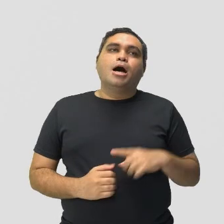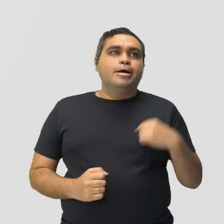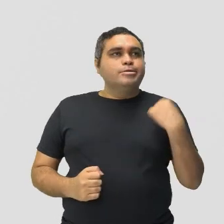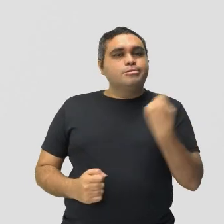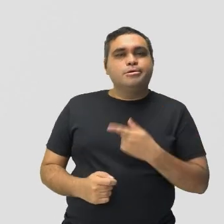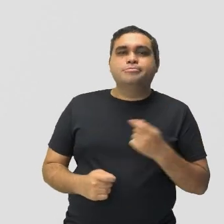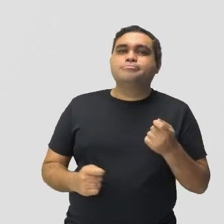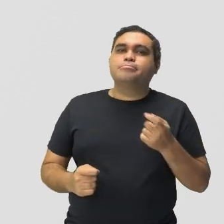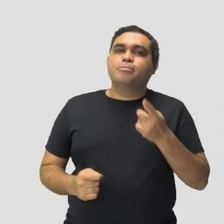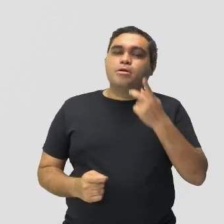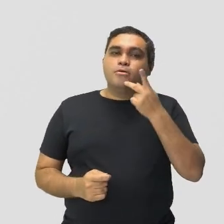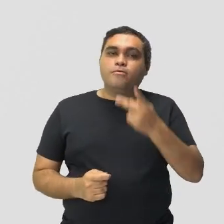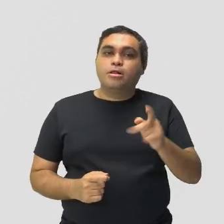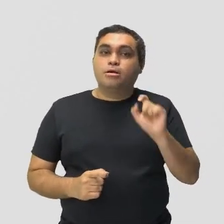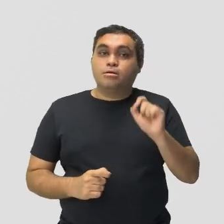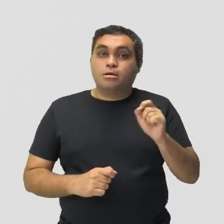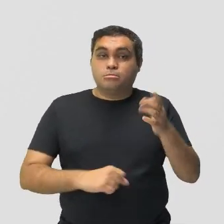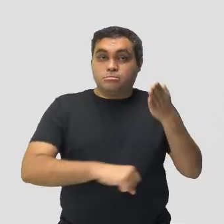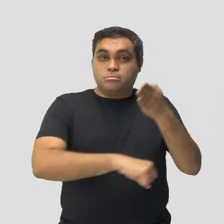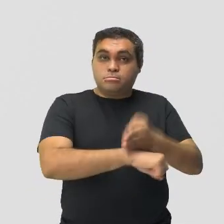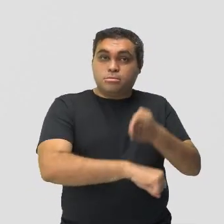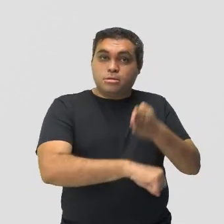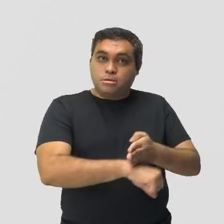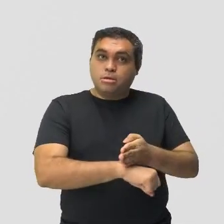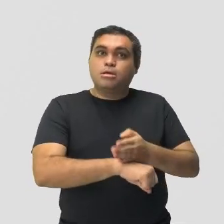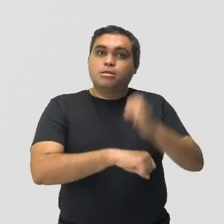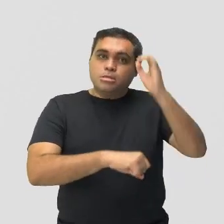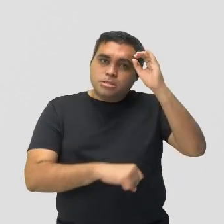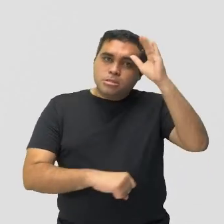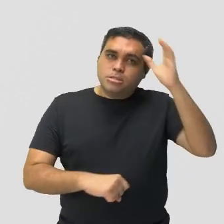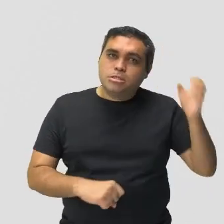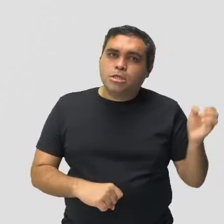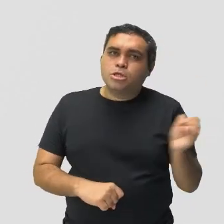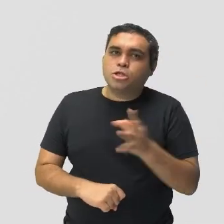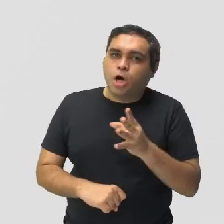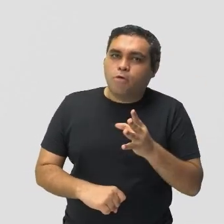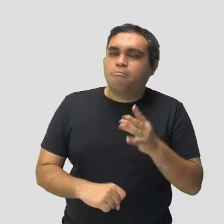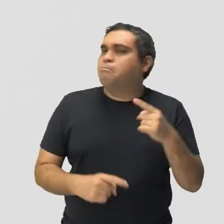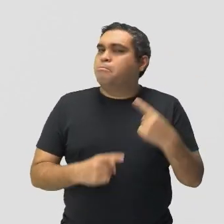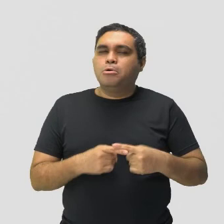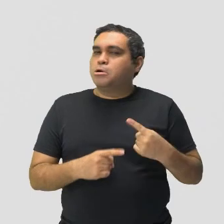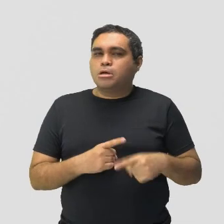que na Idade Moderna nasce uma nova ciência.